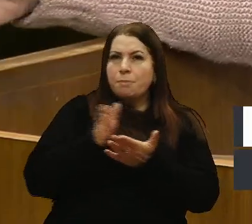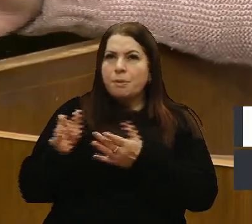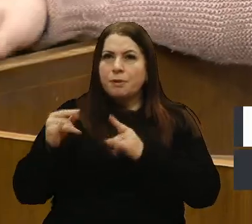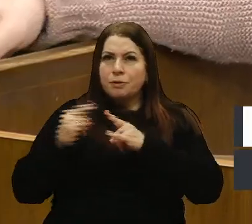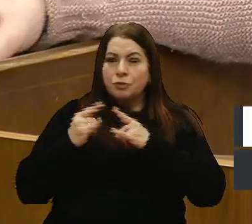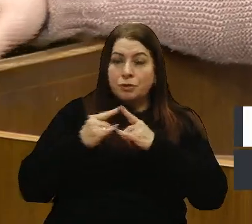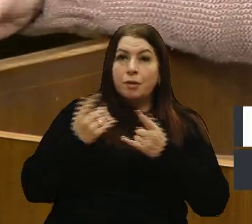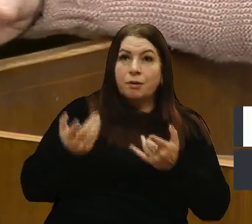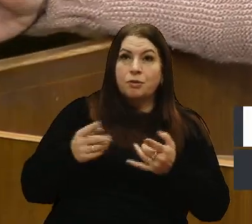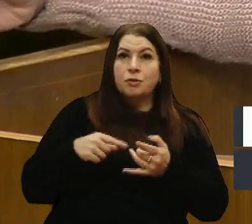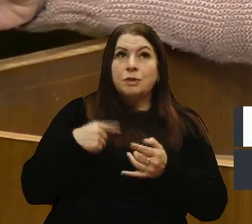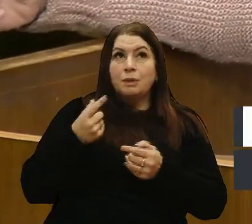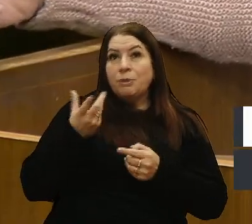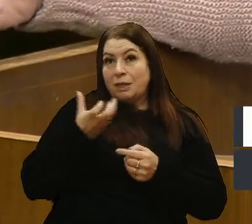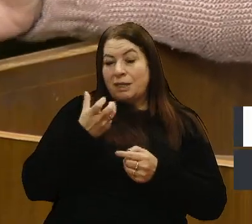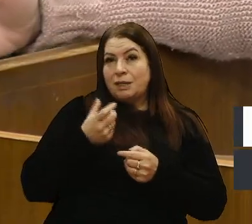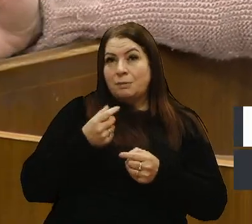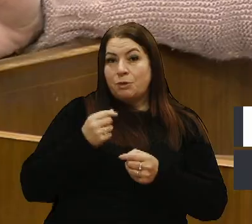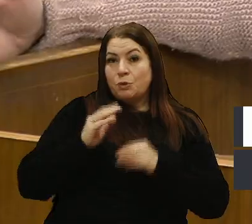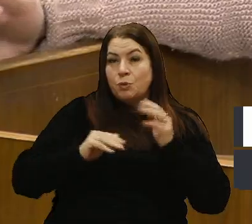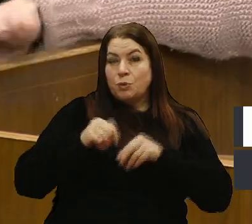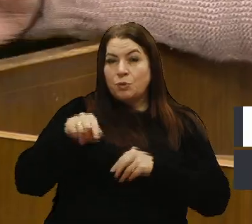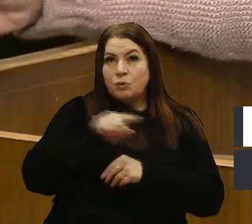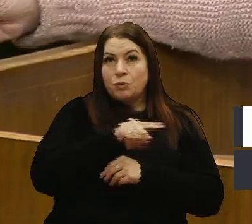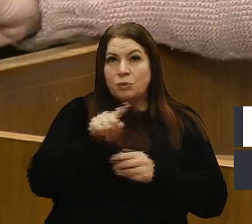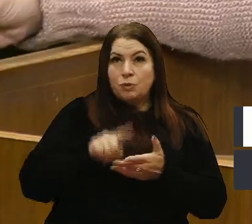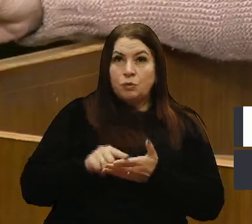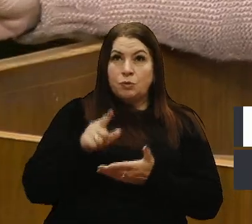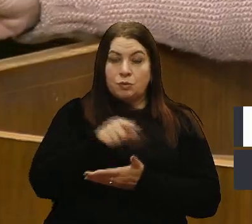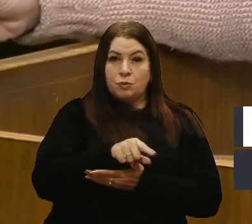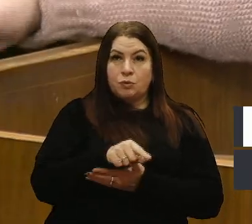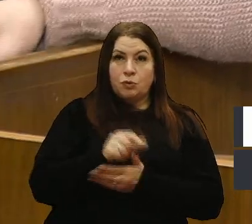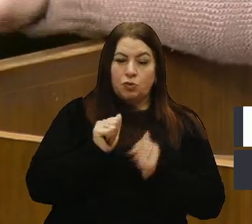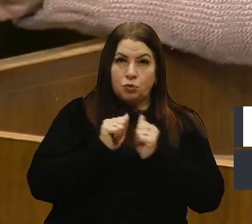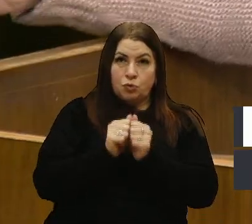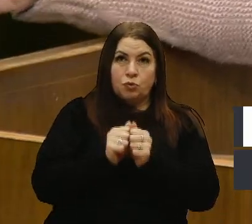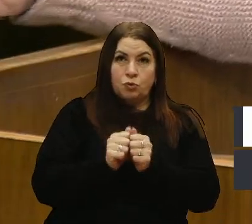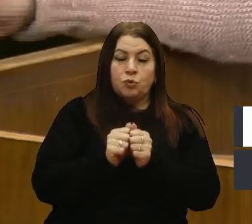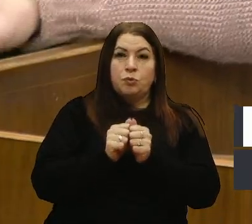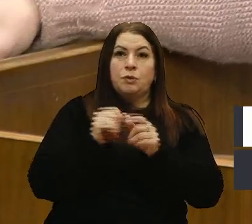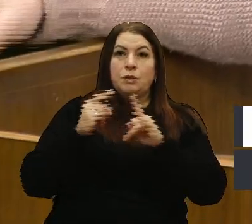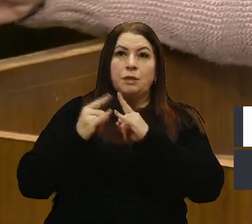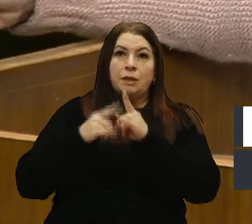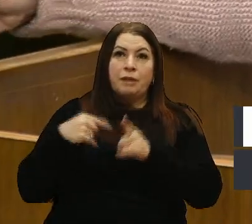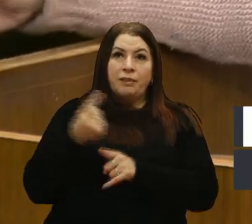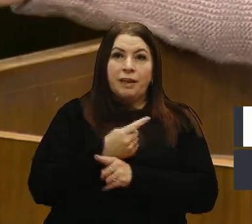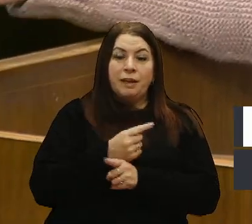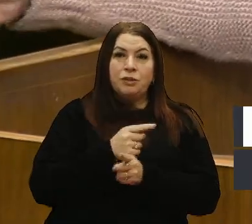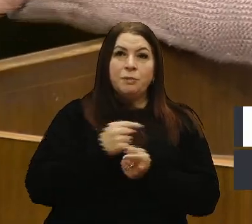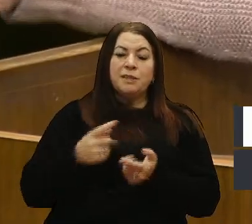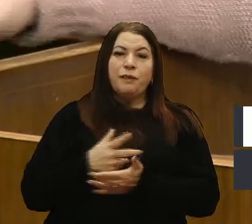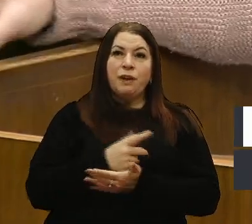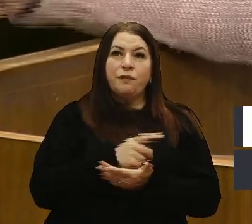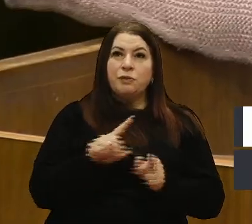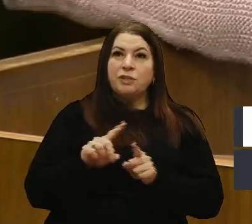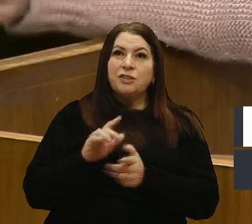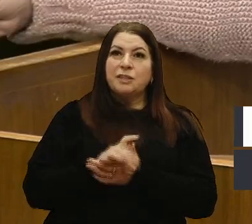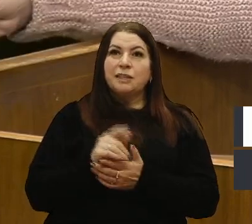entidades, enfim. Então, nós queremos construir essa pauta junto com as entidades, junto com as pessoas, né, com os vereadores,